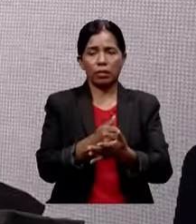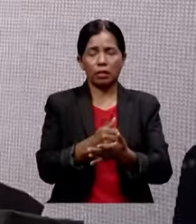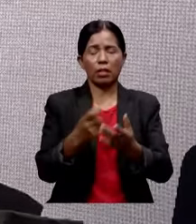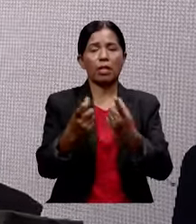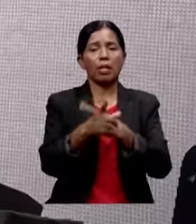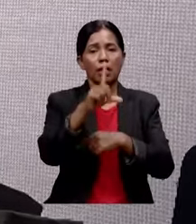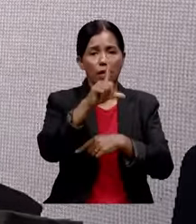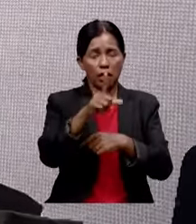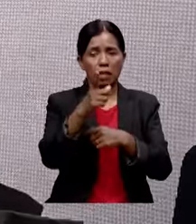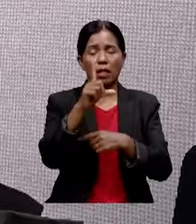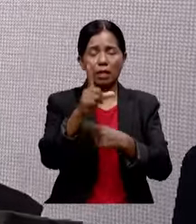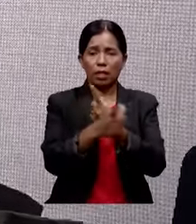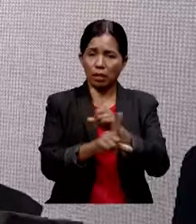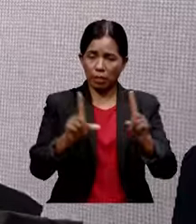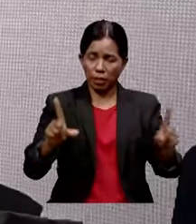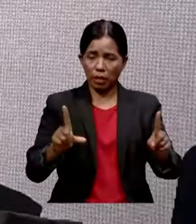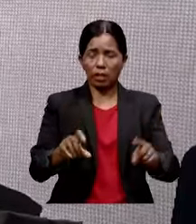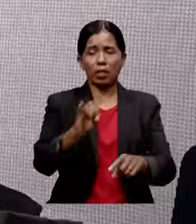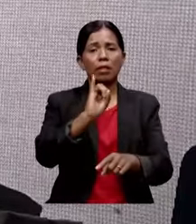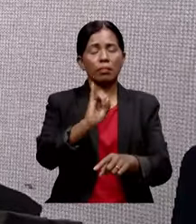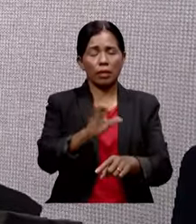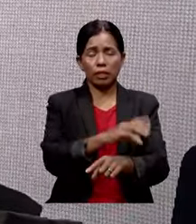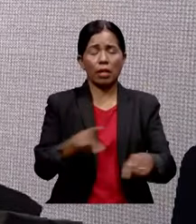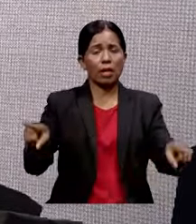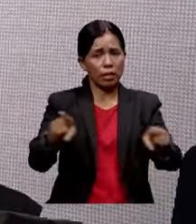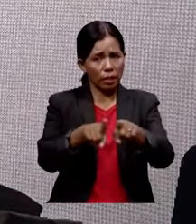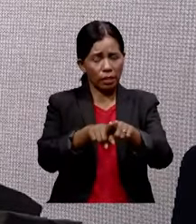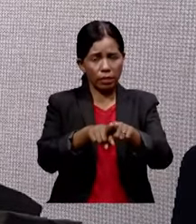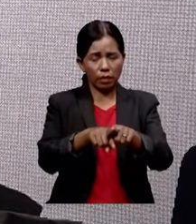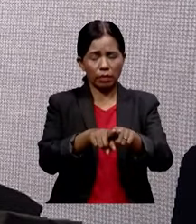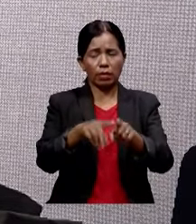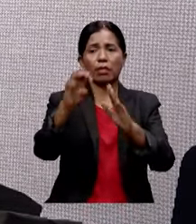Liberdade de imprensa, criação do Estado,